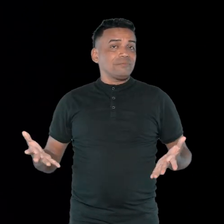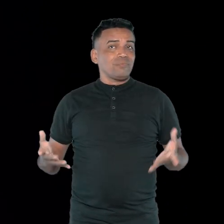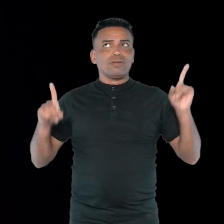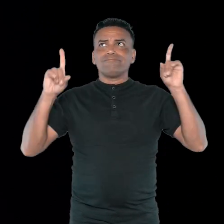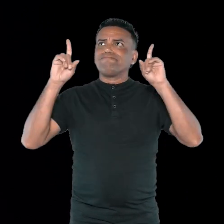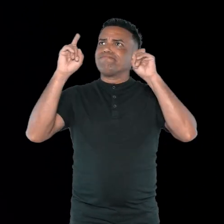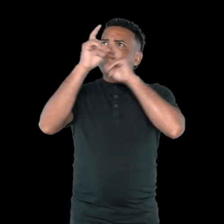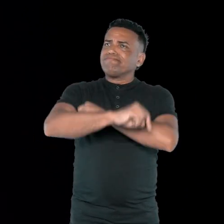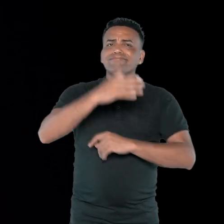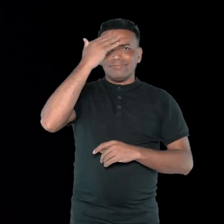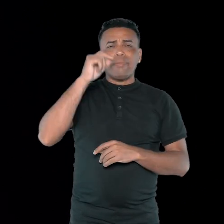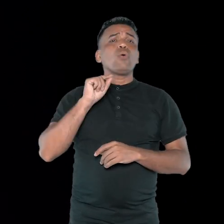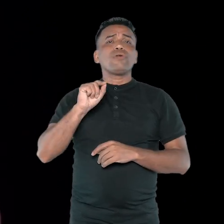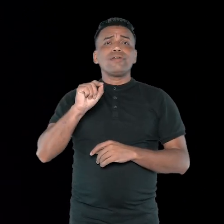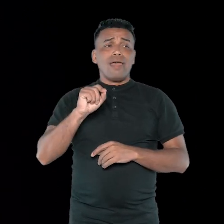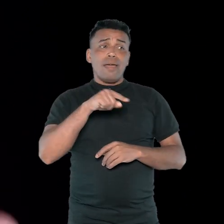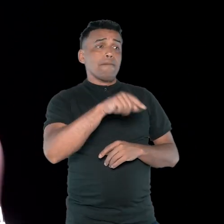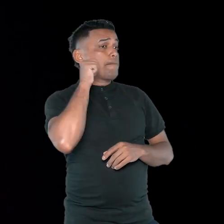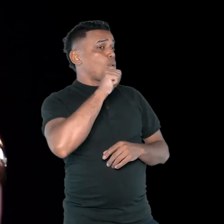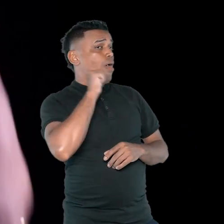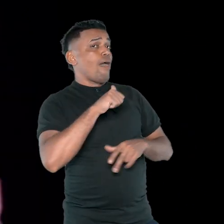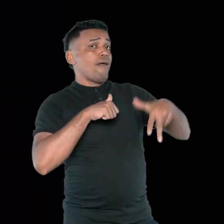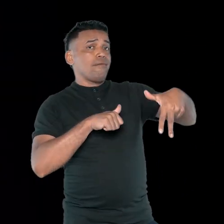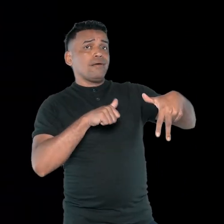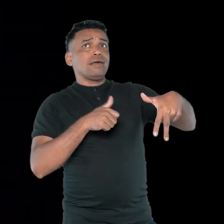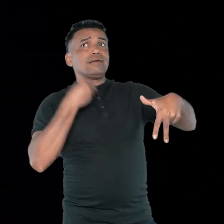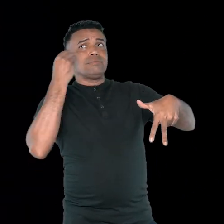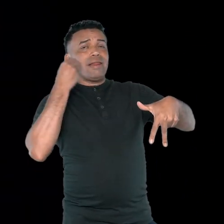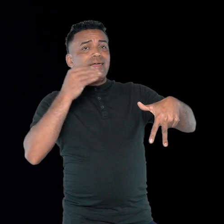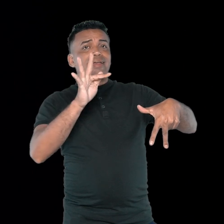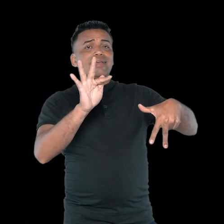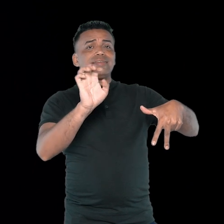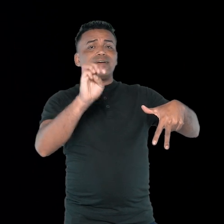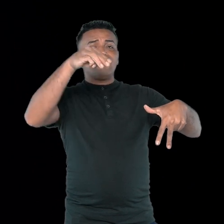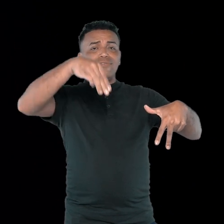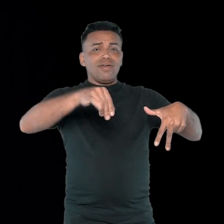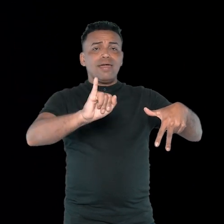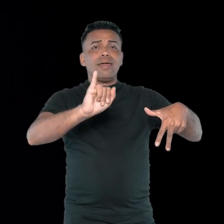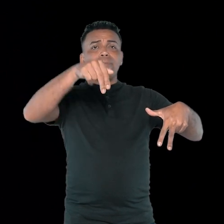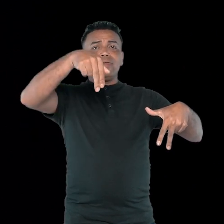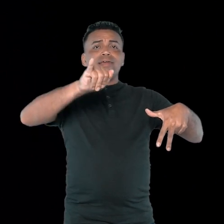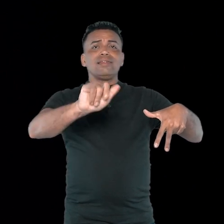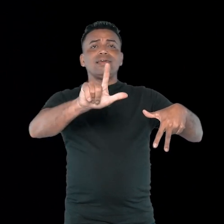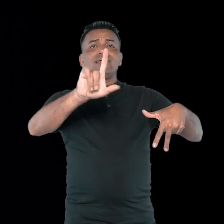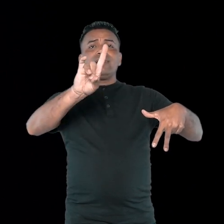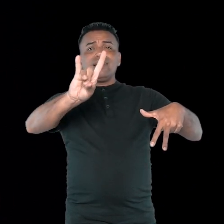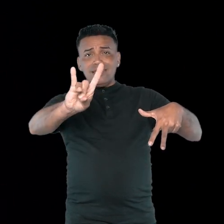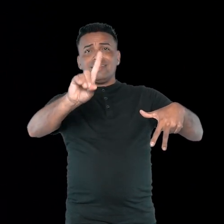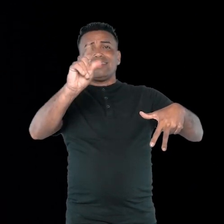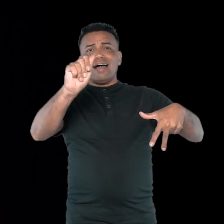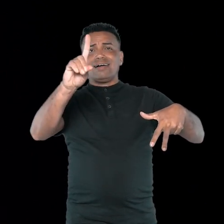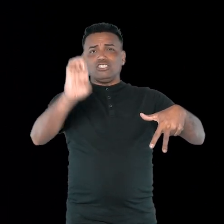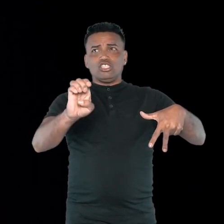de dizer o que é ser mulher, o que é experiência de feminilidade, existem também uma tentativa de convocar